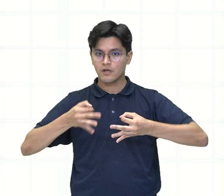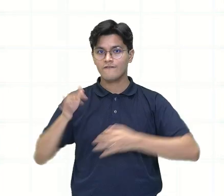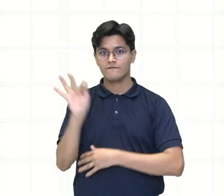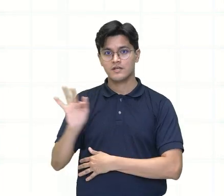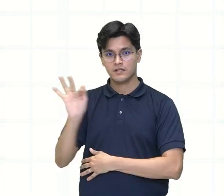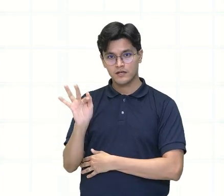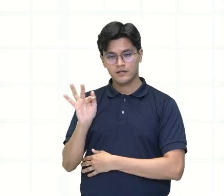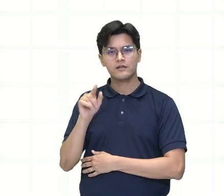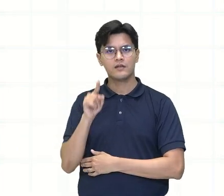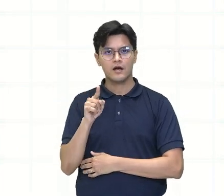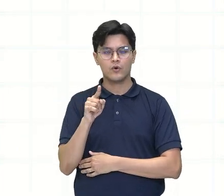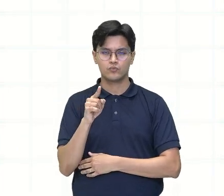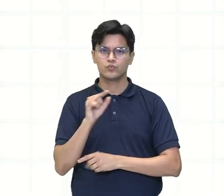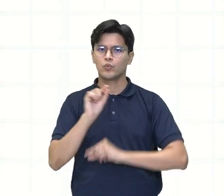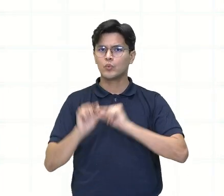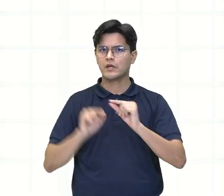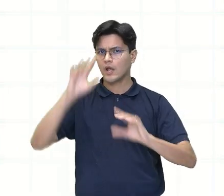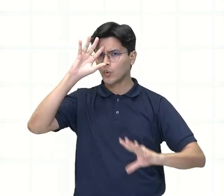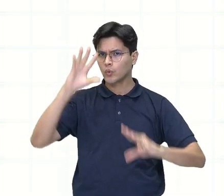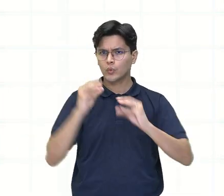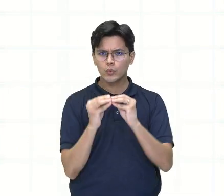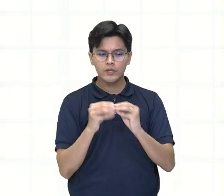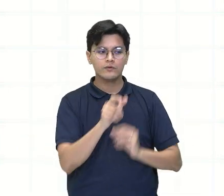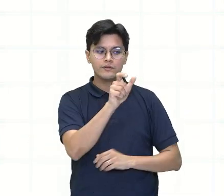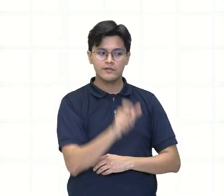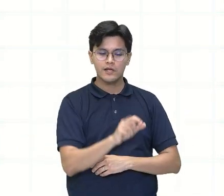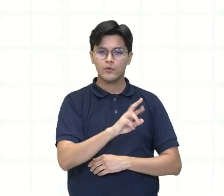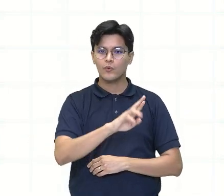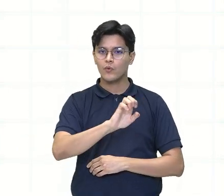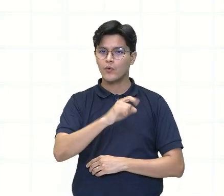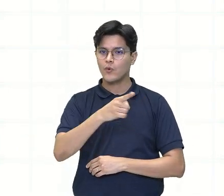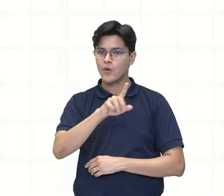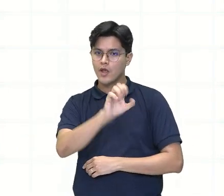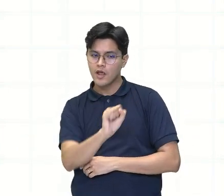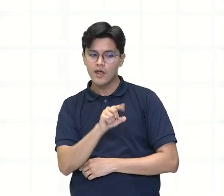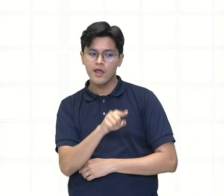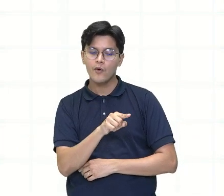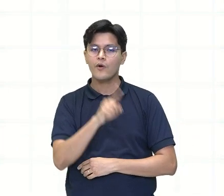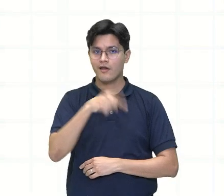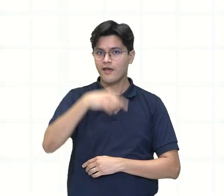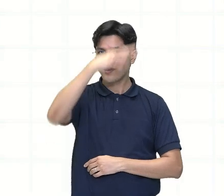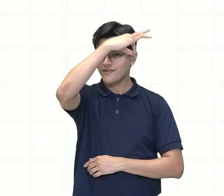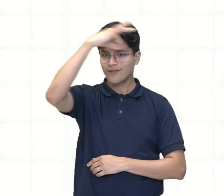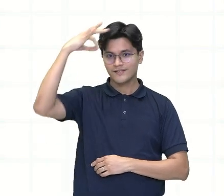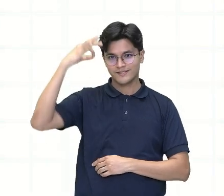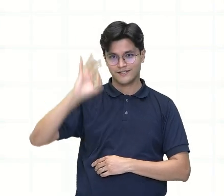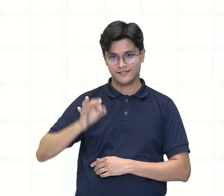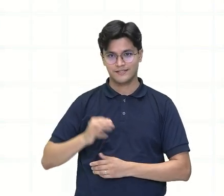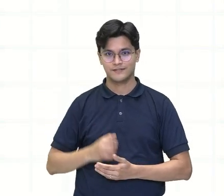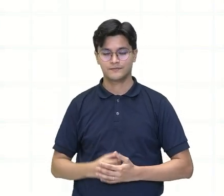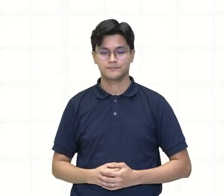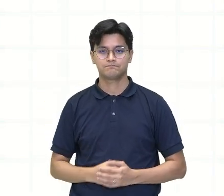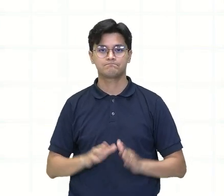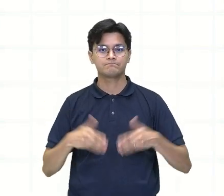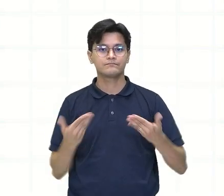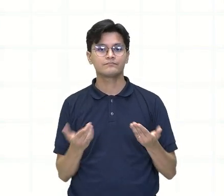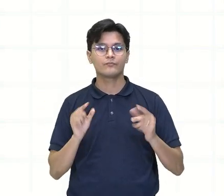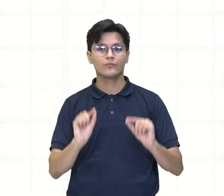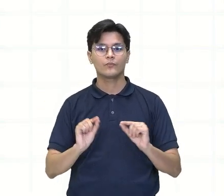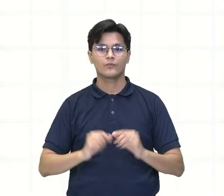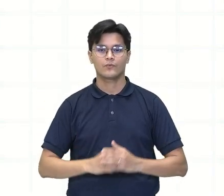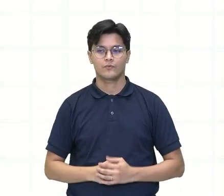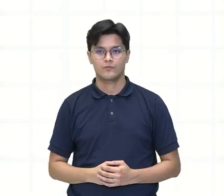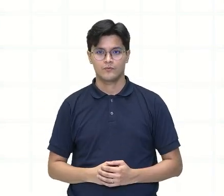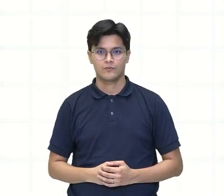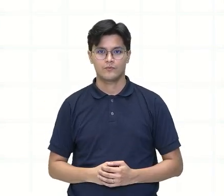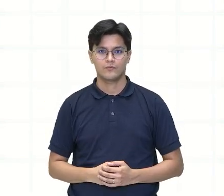tenho declararam verbo e inocente como nome, tá? Então, essa oração